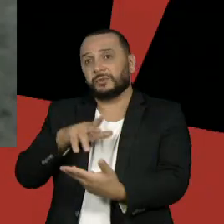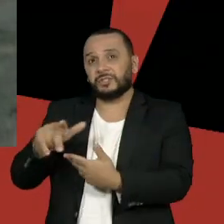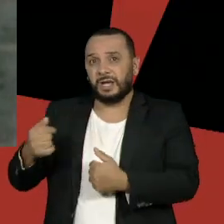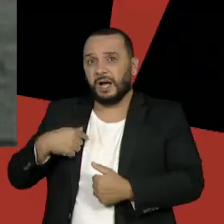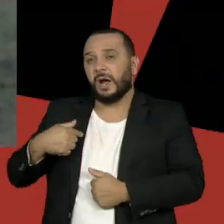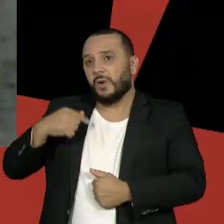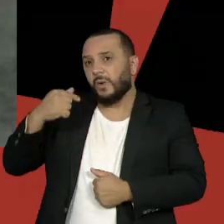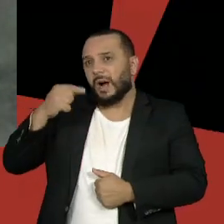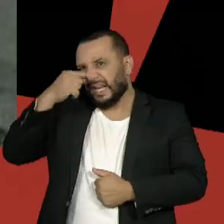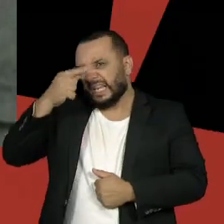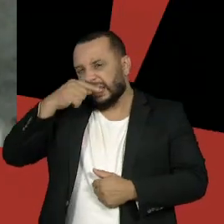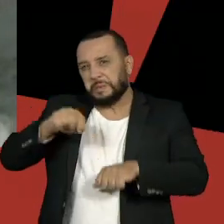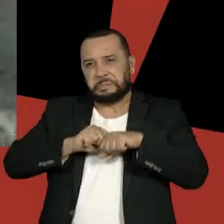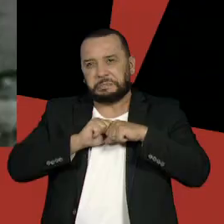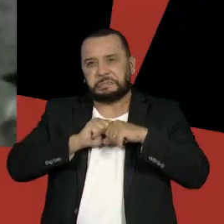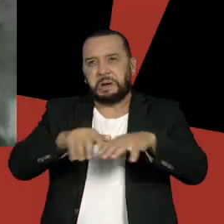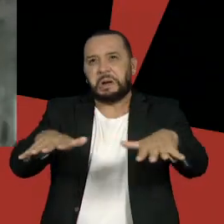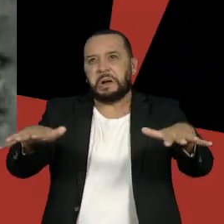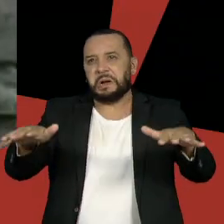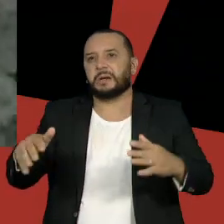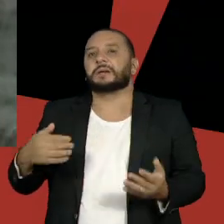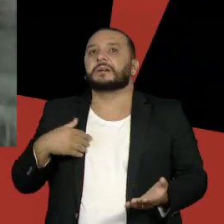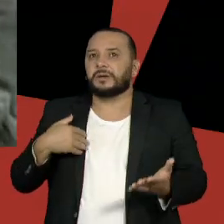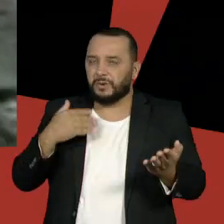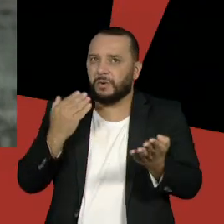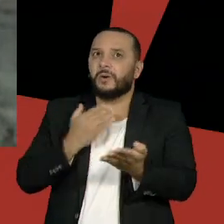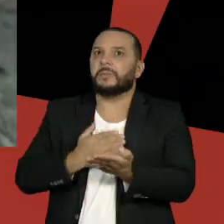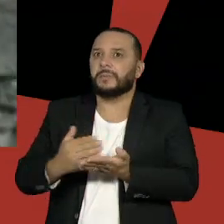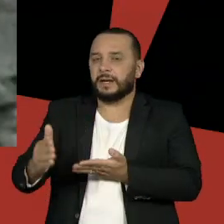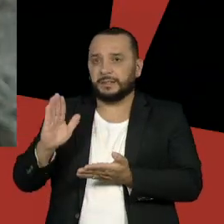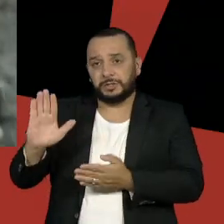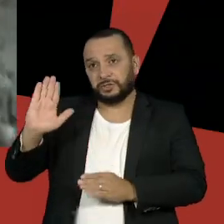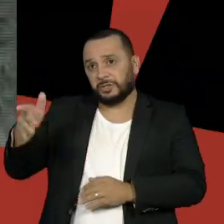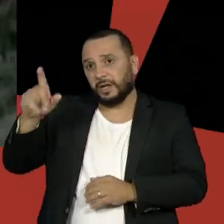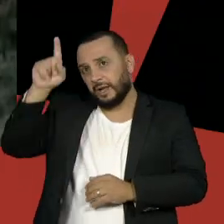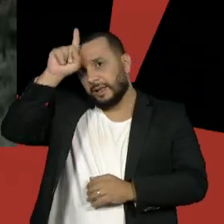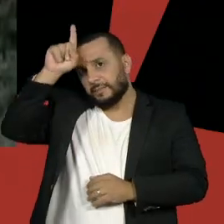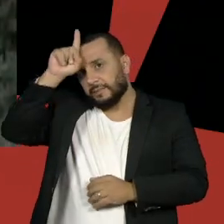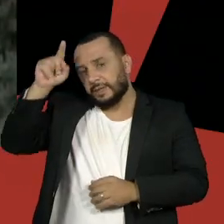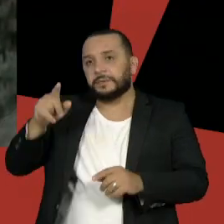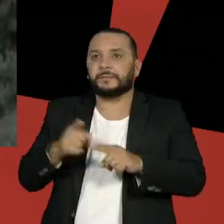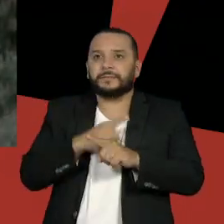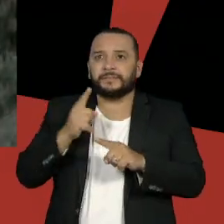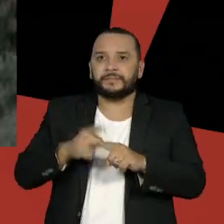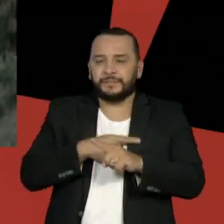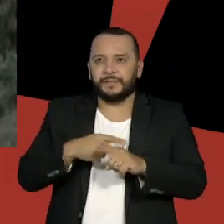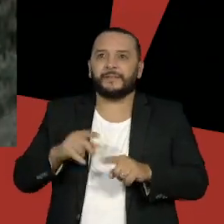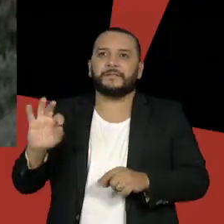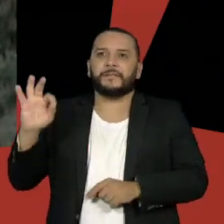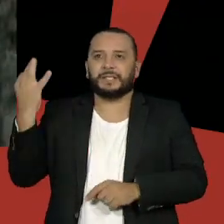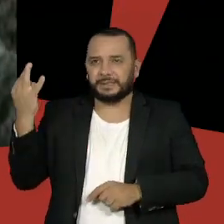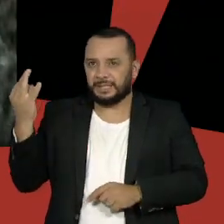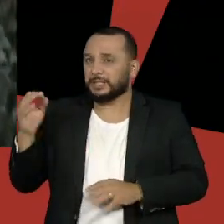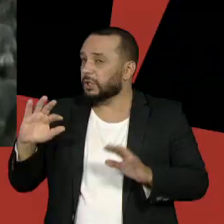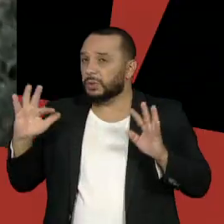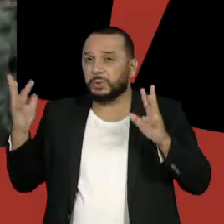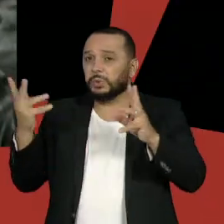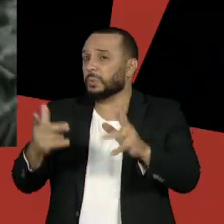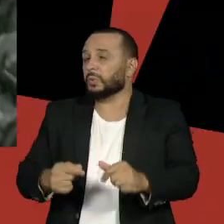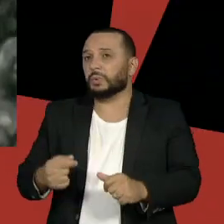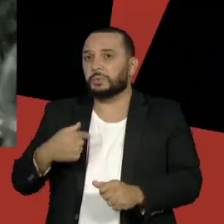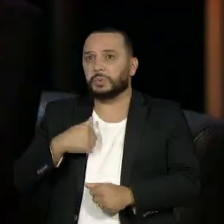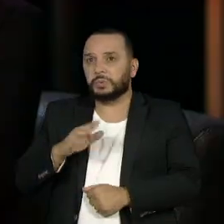18 e começa a atacar tanto Alemanha ficou inglês comuns E aí todo mundo